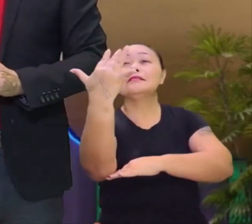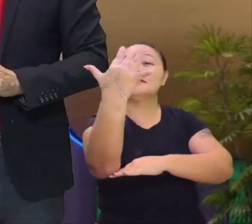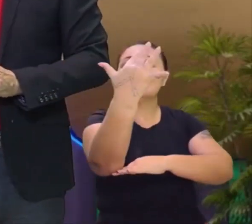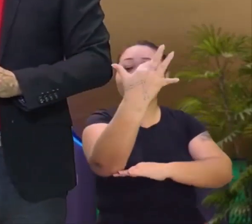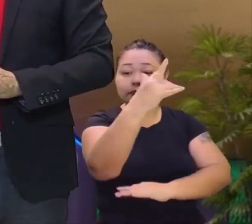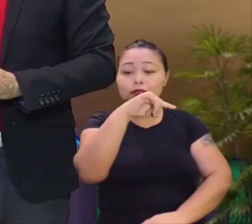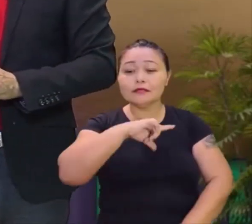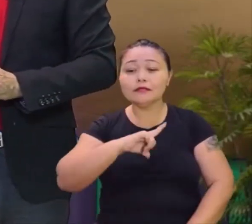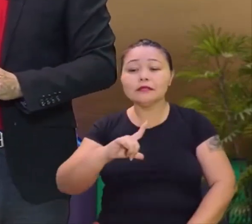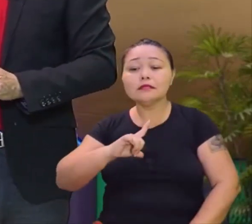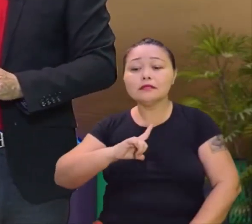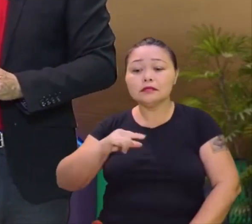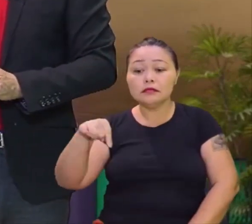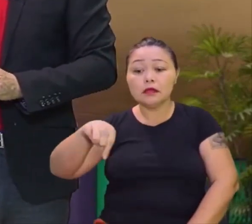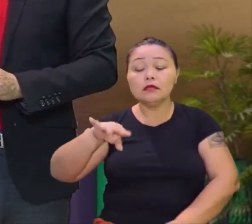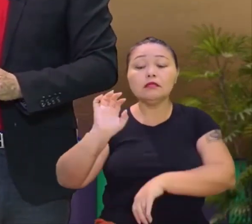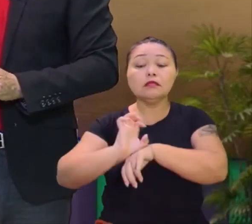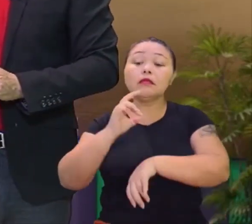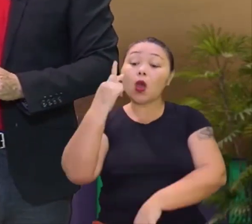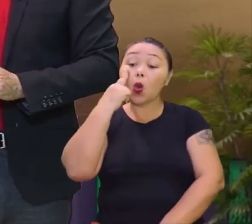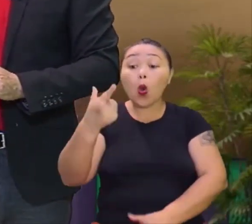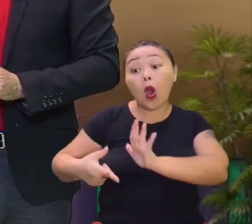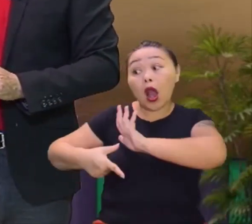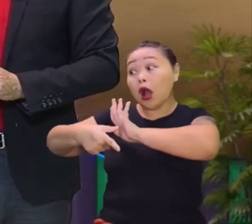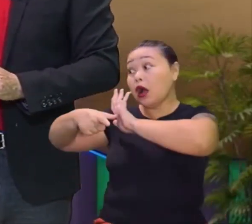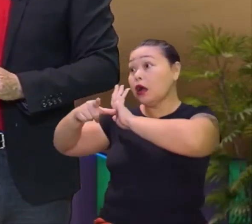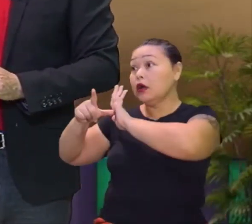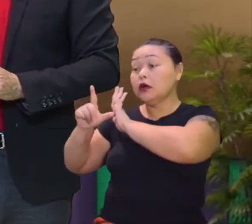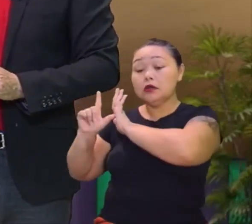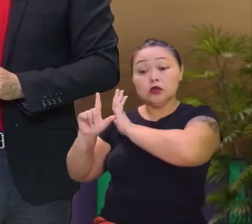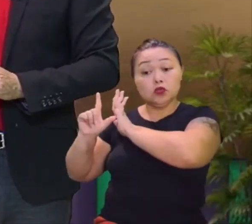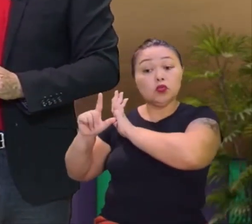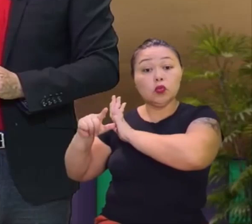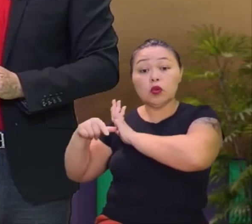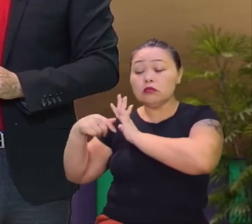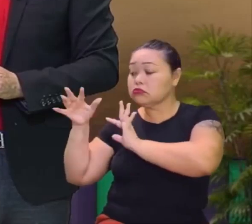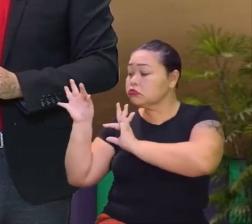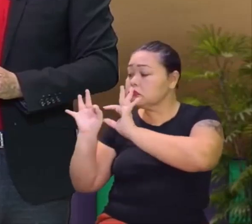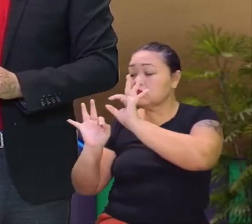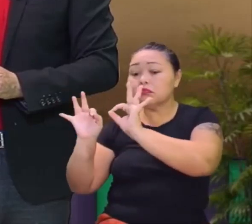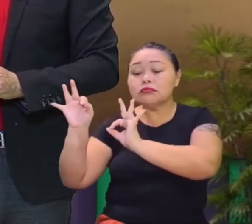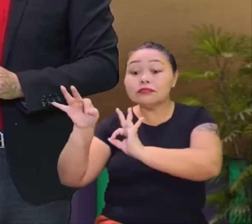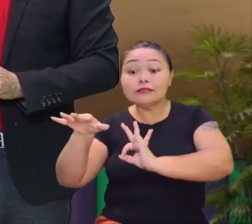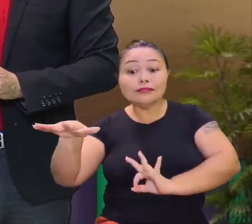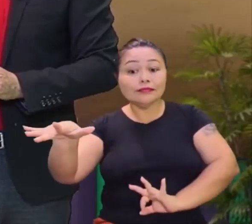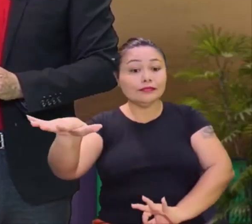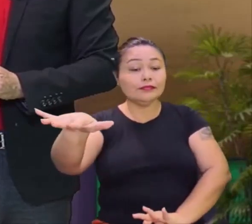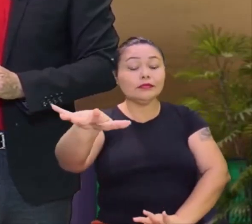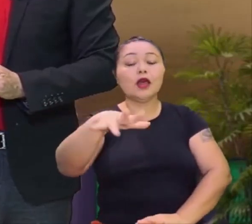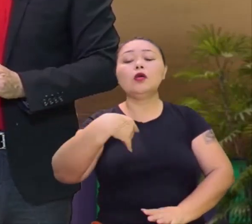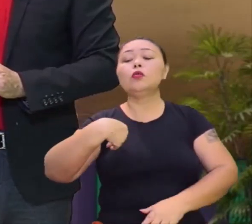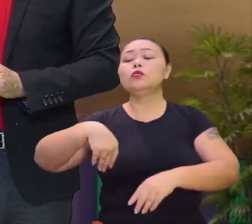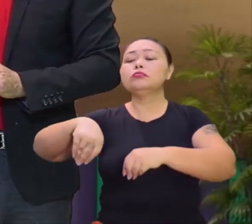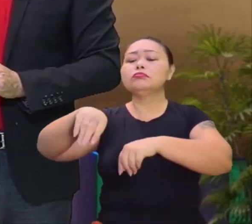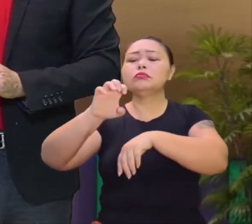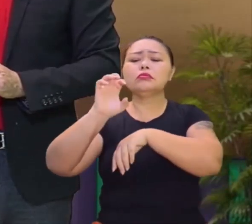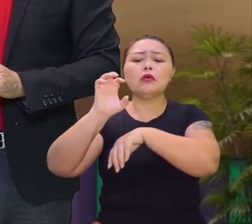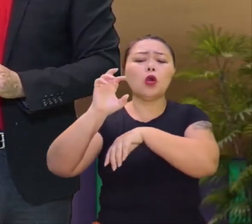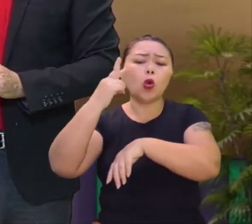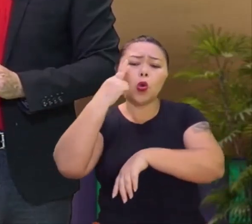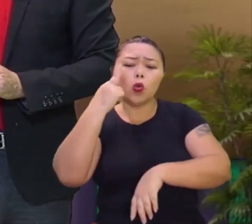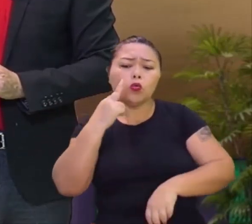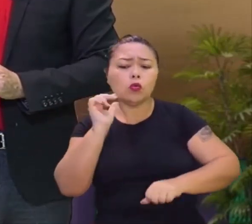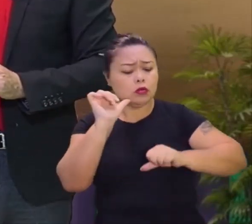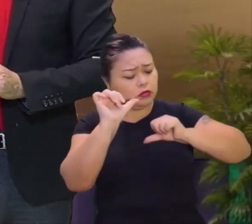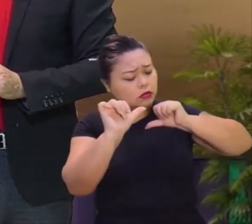gente tem Rondônia hoje dessa maneira. Mas antes de chegar a essa configuração espacial, Rondônia foi